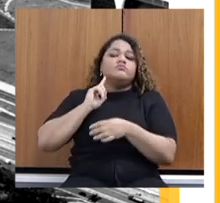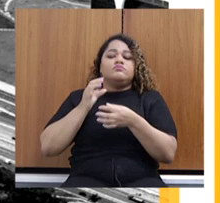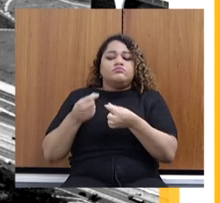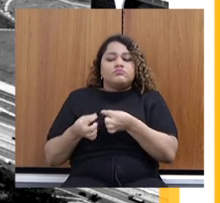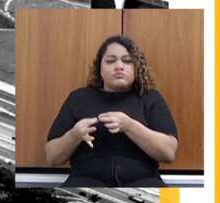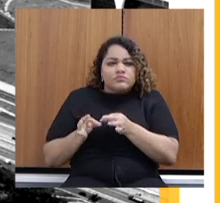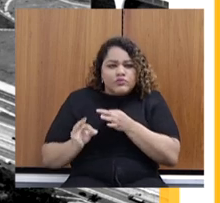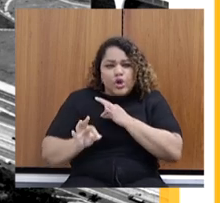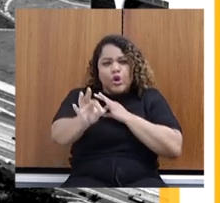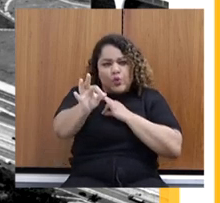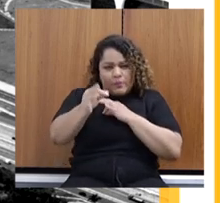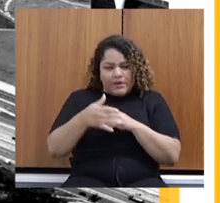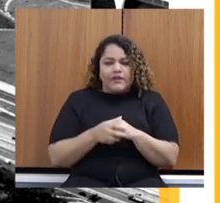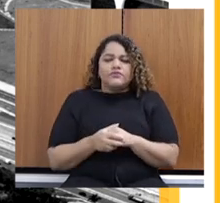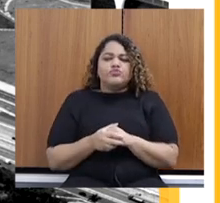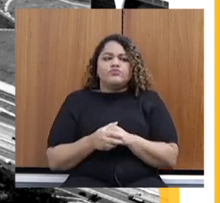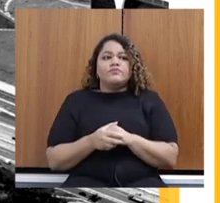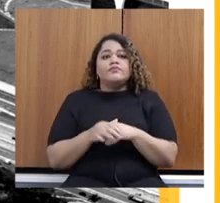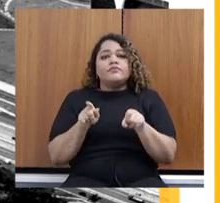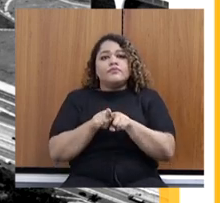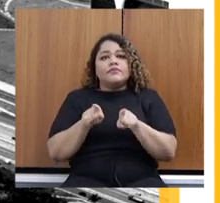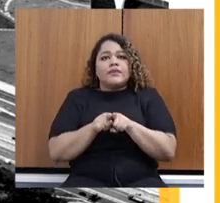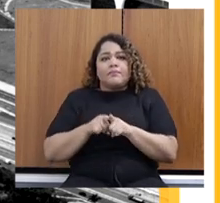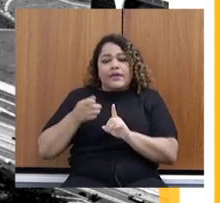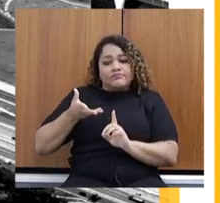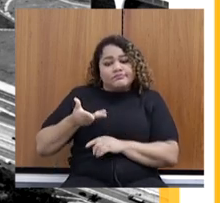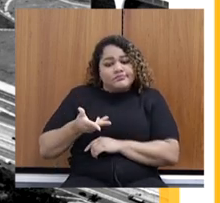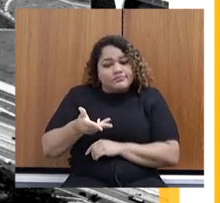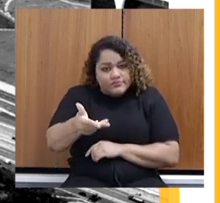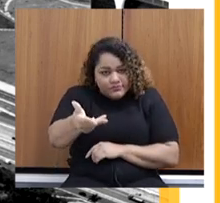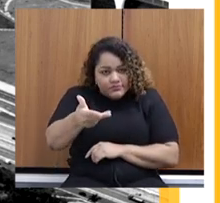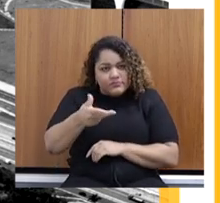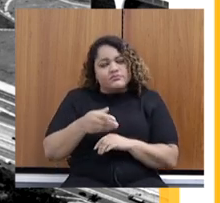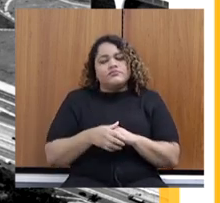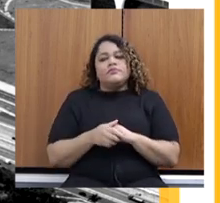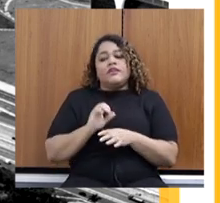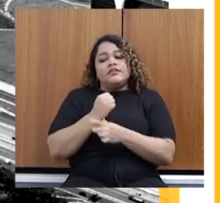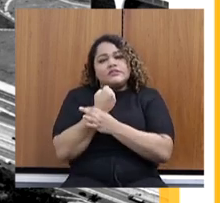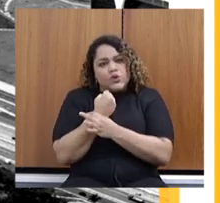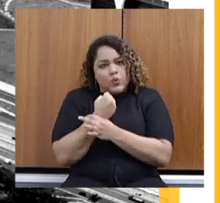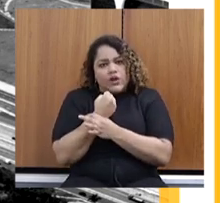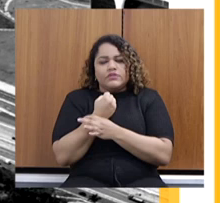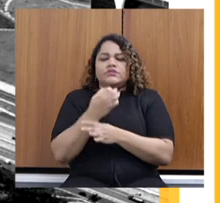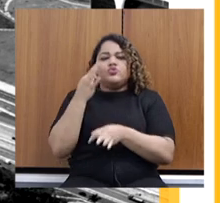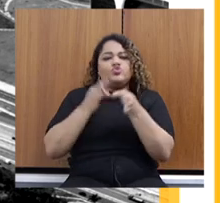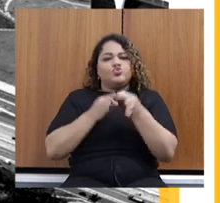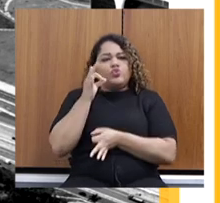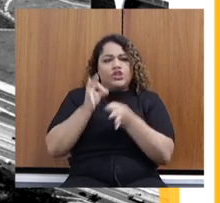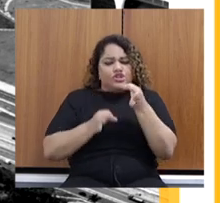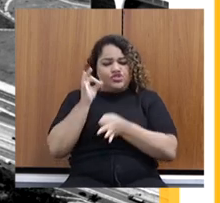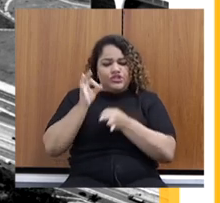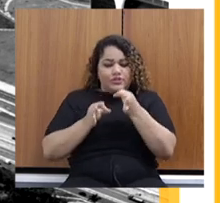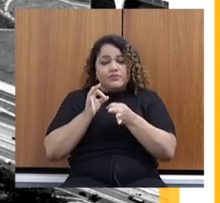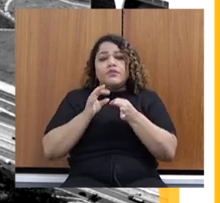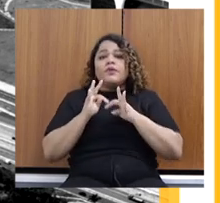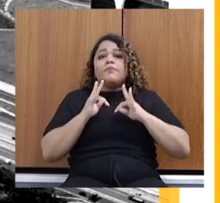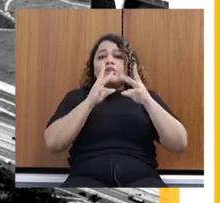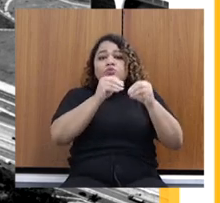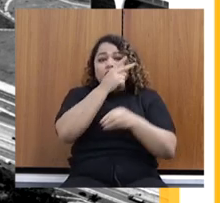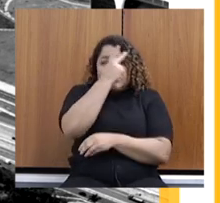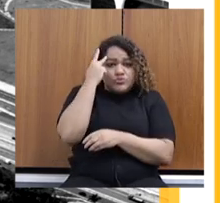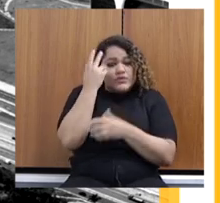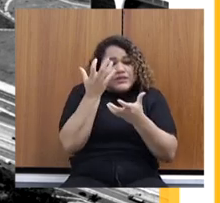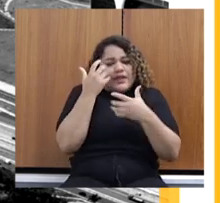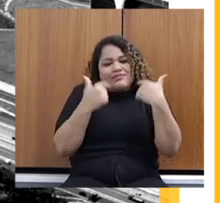público com excelência, agilidade e celeridade, segurança jurídica para todos que querem trabalhar e investir no Estado de Minas